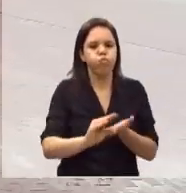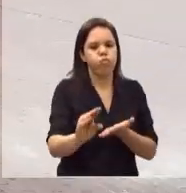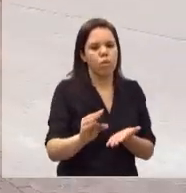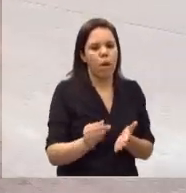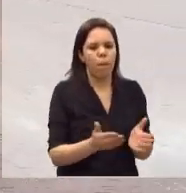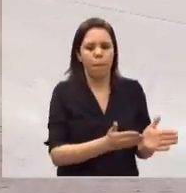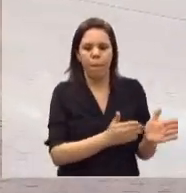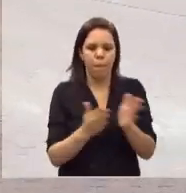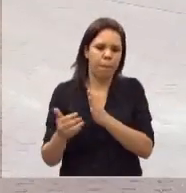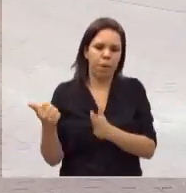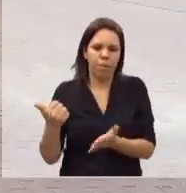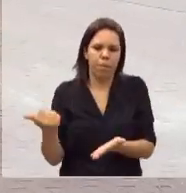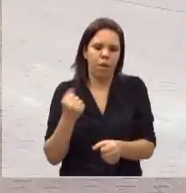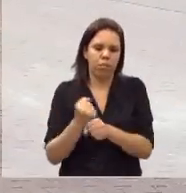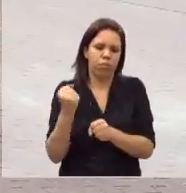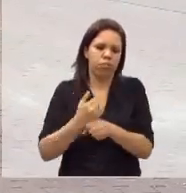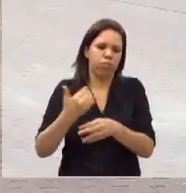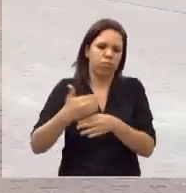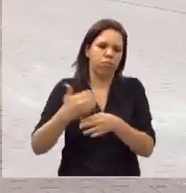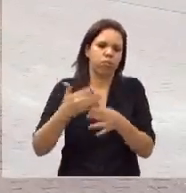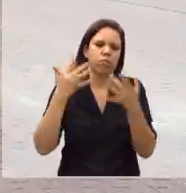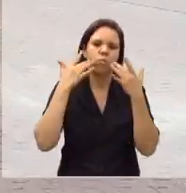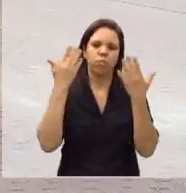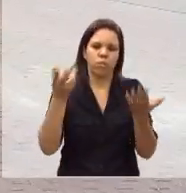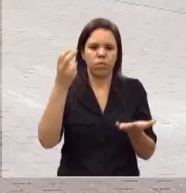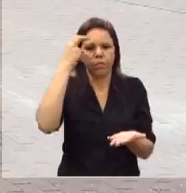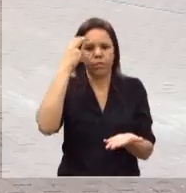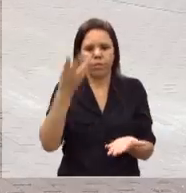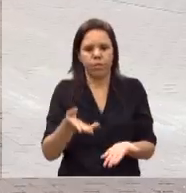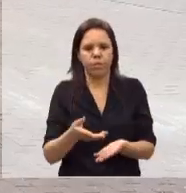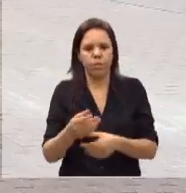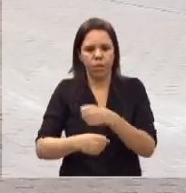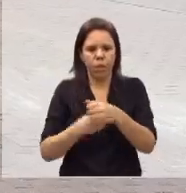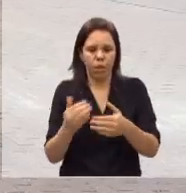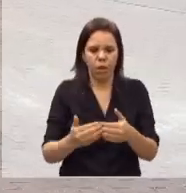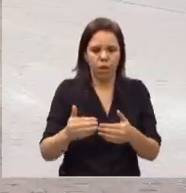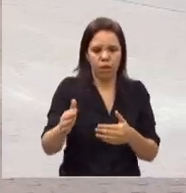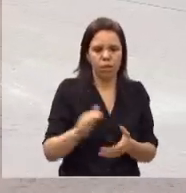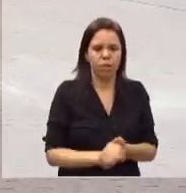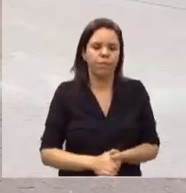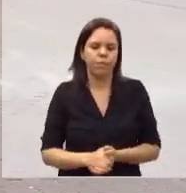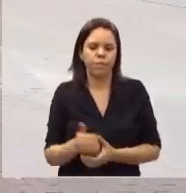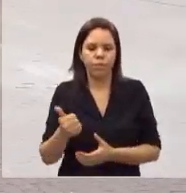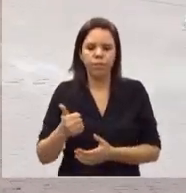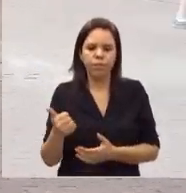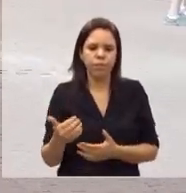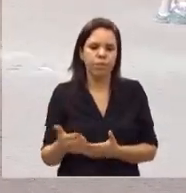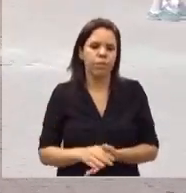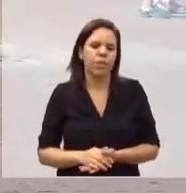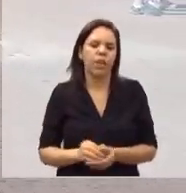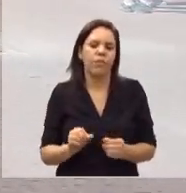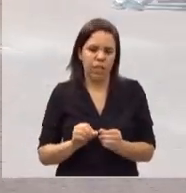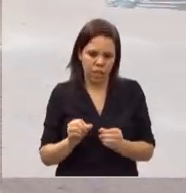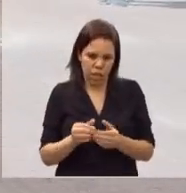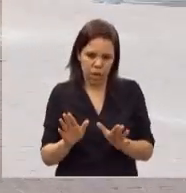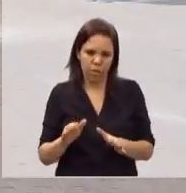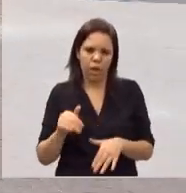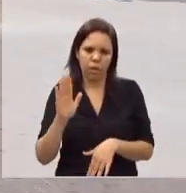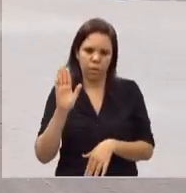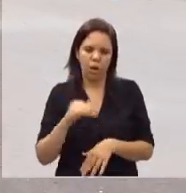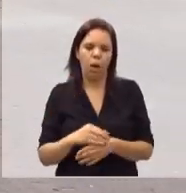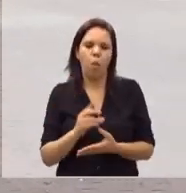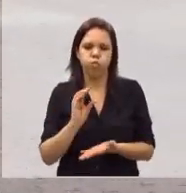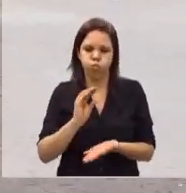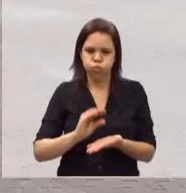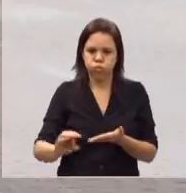primeira etapa da reforma do Centro de Convivência Cultural. E no ano seguinte, provavelmente logo no primeiro trimestre, será liberado a